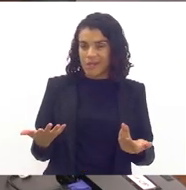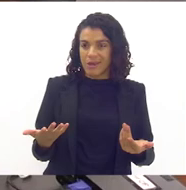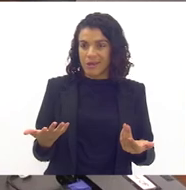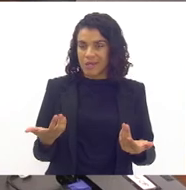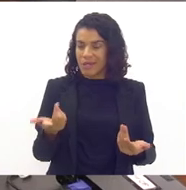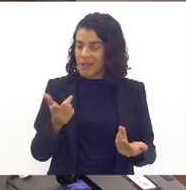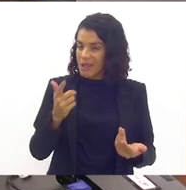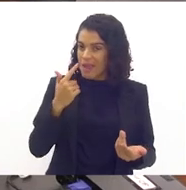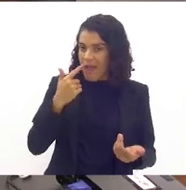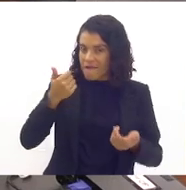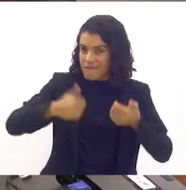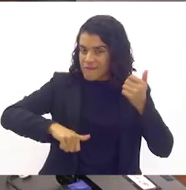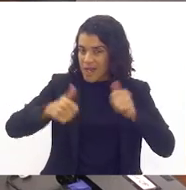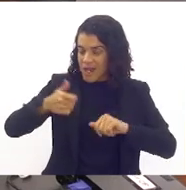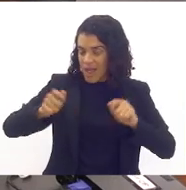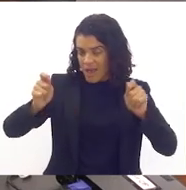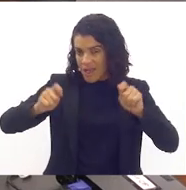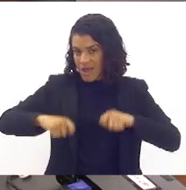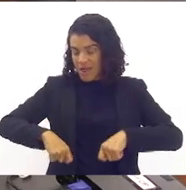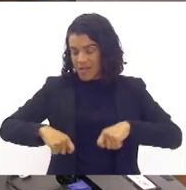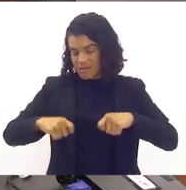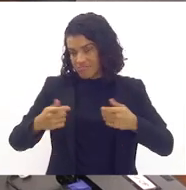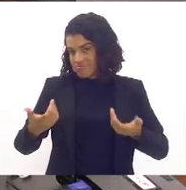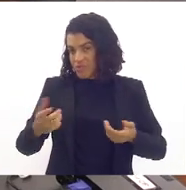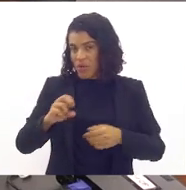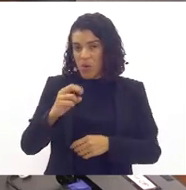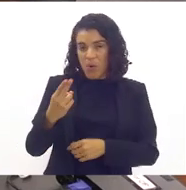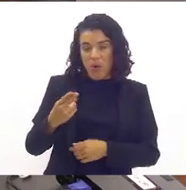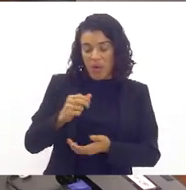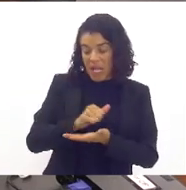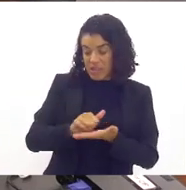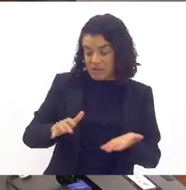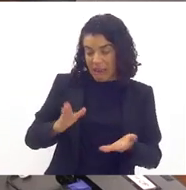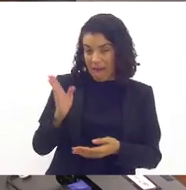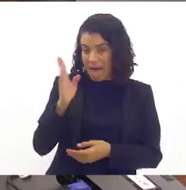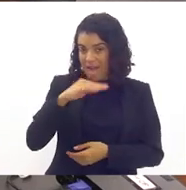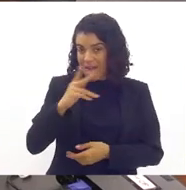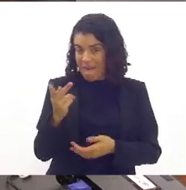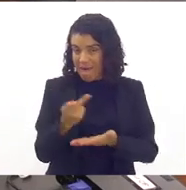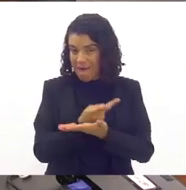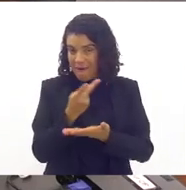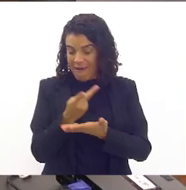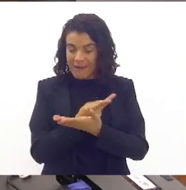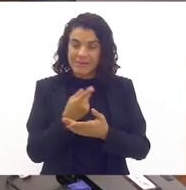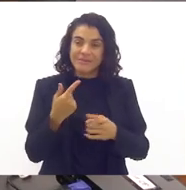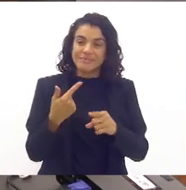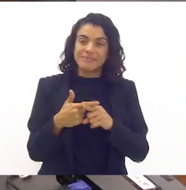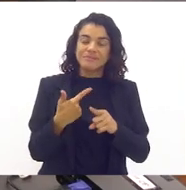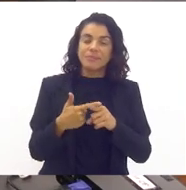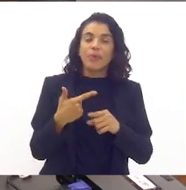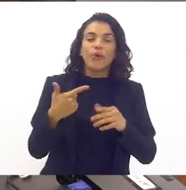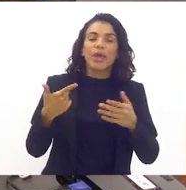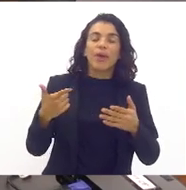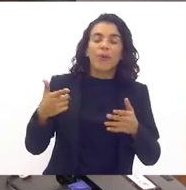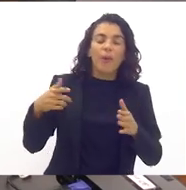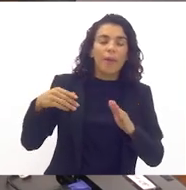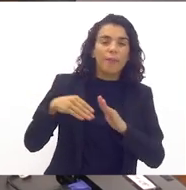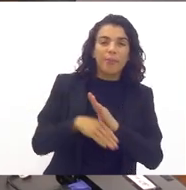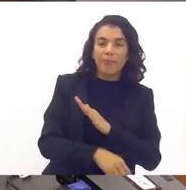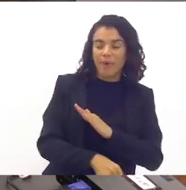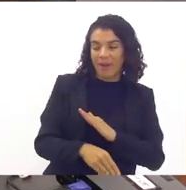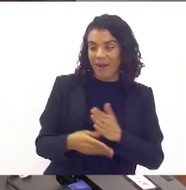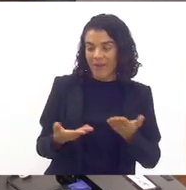A possibilidade disso aí, ou então gastar mal, porque qual é a defasagem que nós estamos aí,